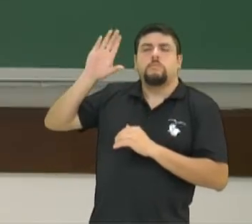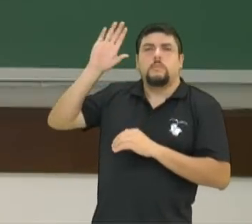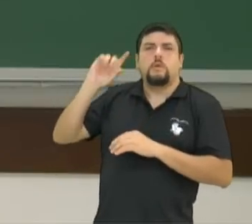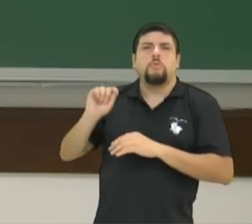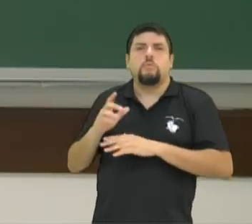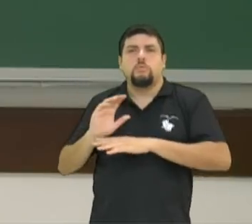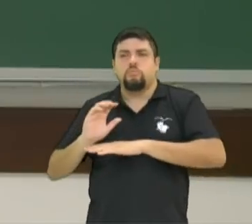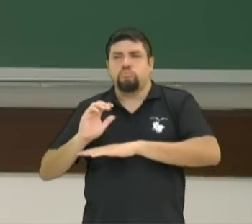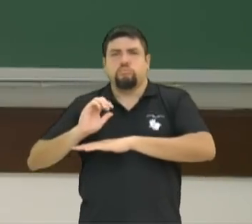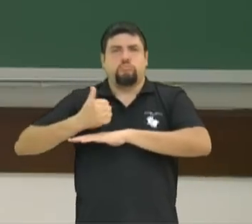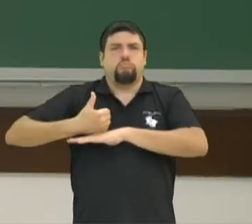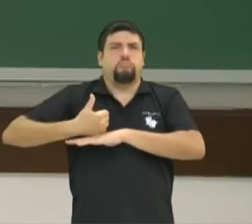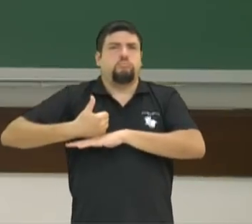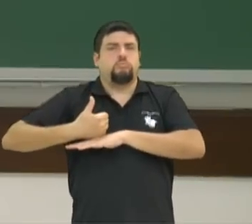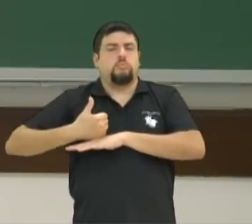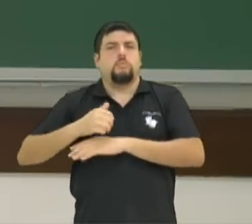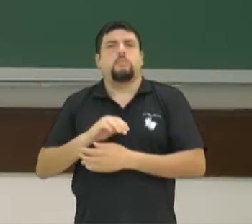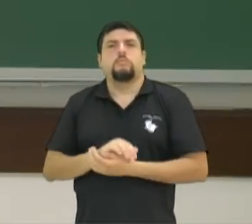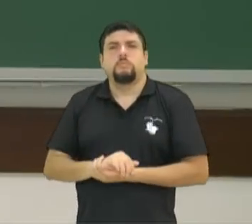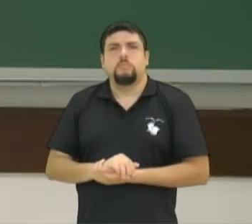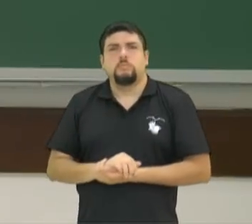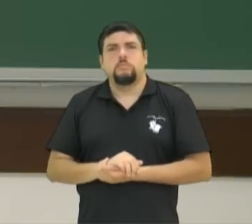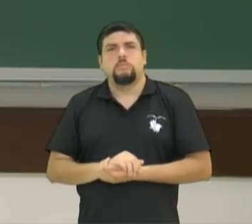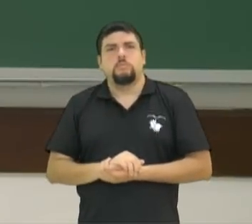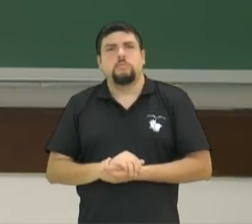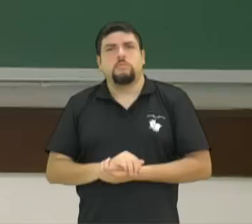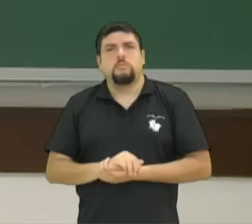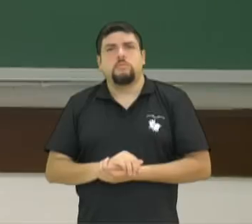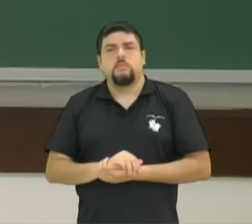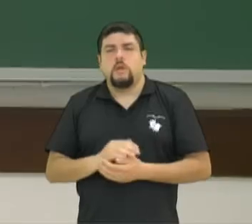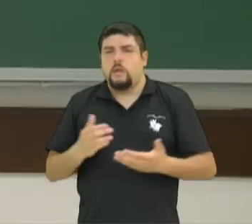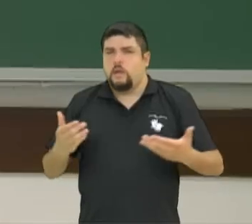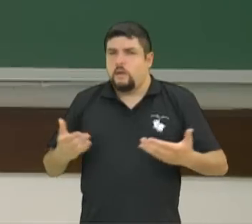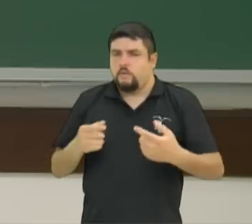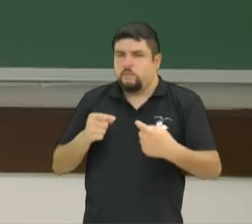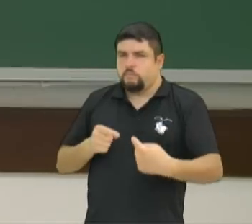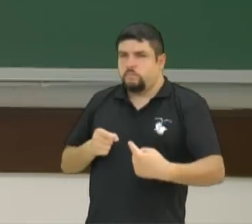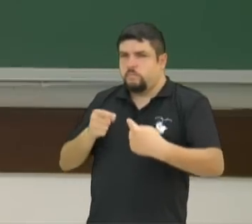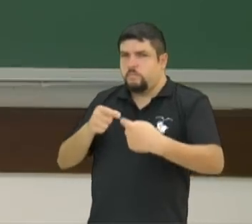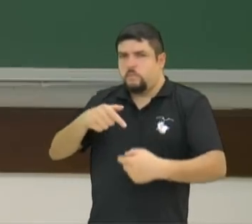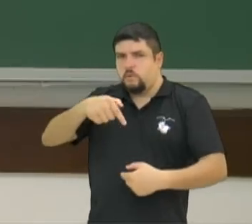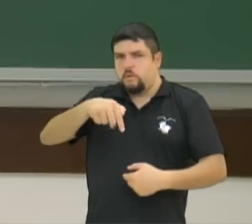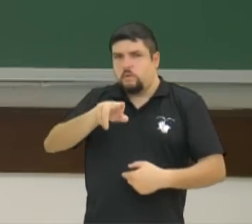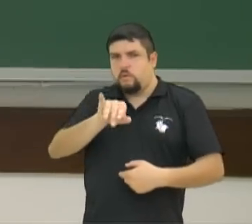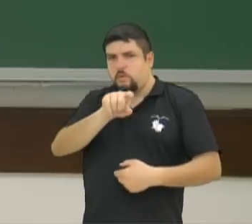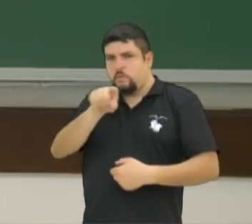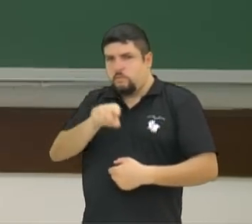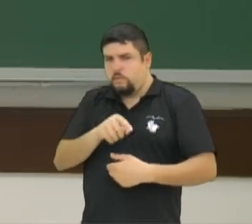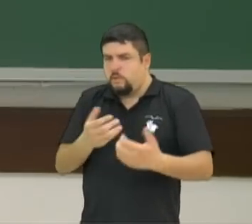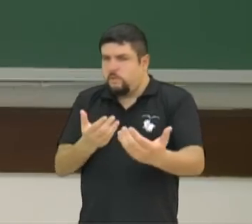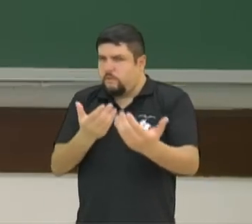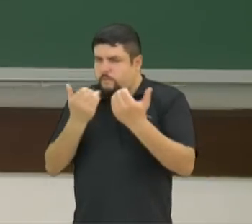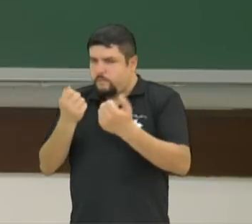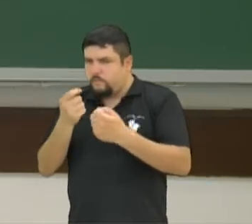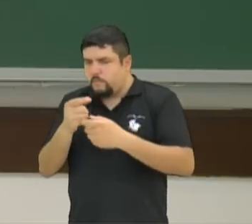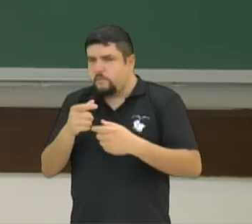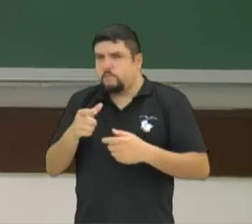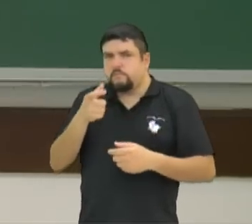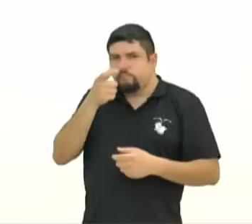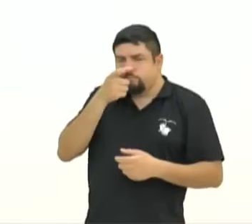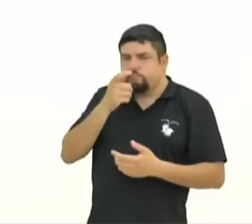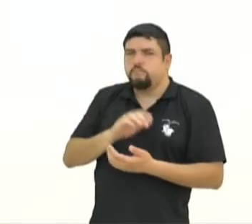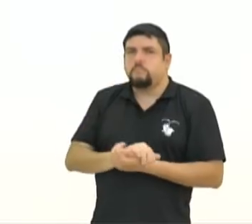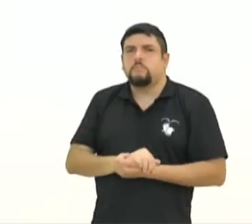do senhor do engenho nas casas grandes. Aqui a gente vai fazer um quiz, gente. Então vem aqui com o professor para que a gente possa fazer um quiz.